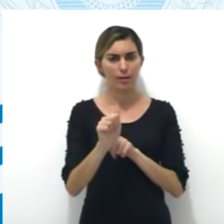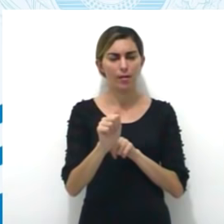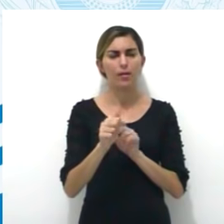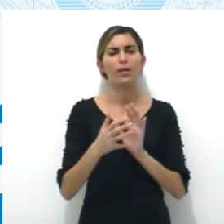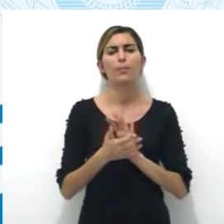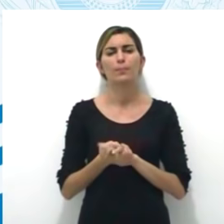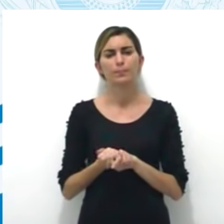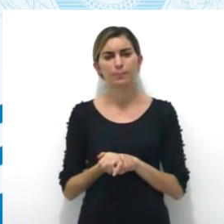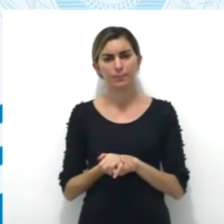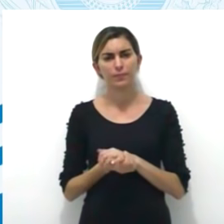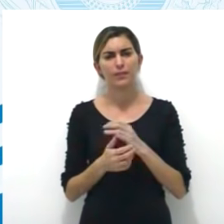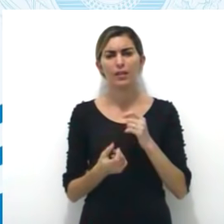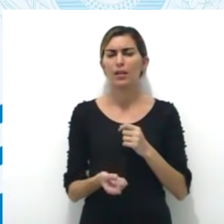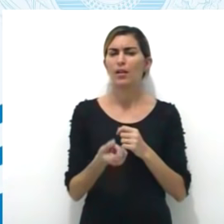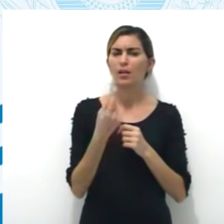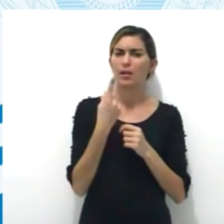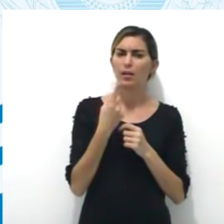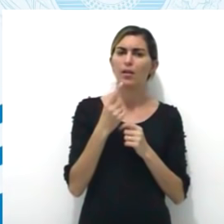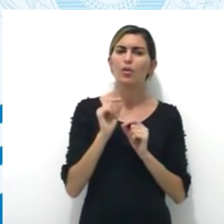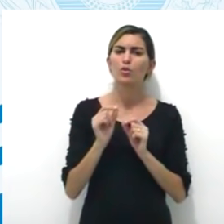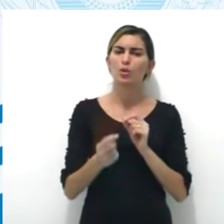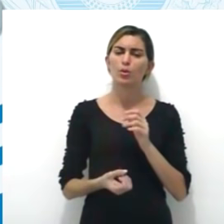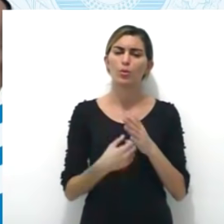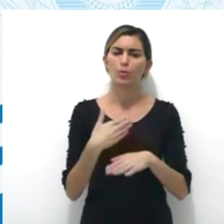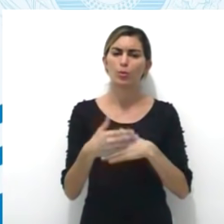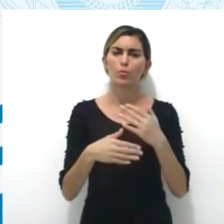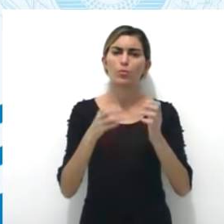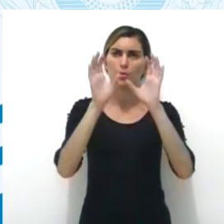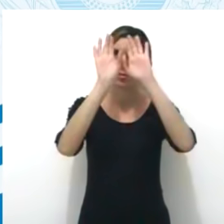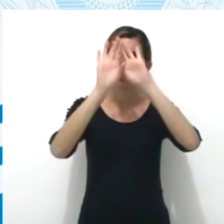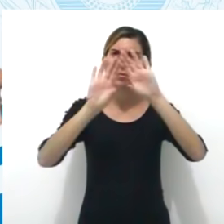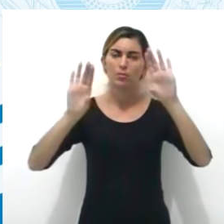a Terra chamada Gaia, que gerou o quê?